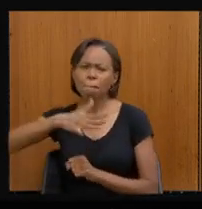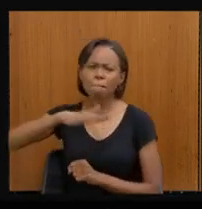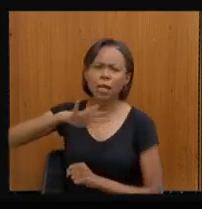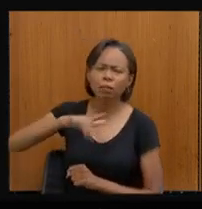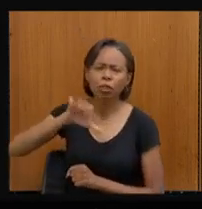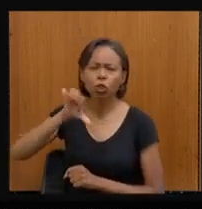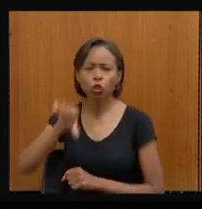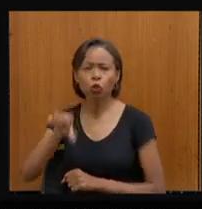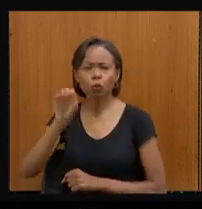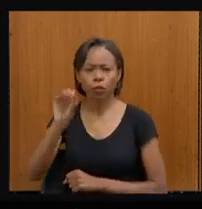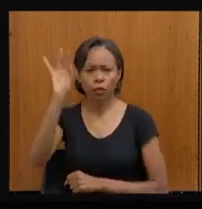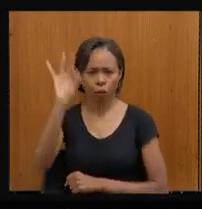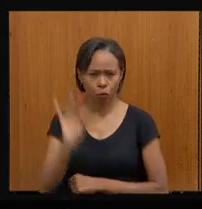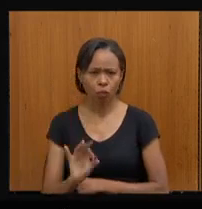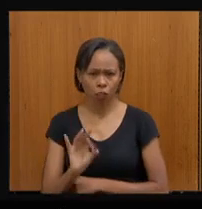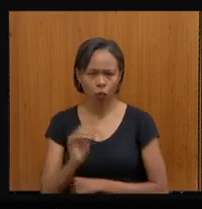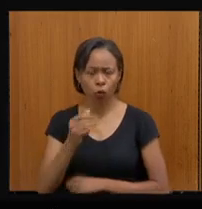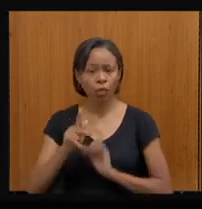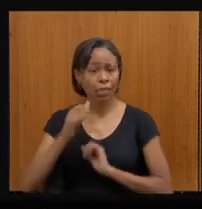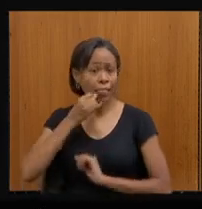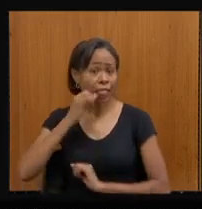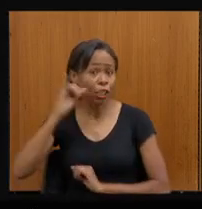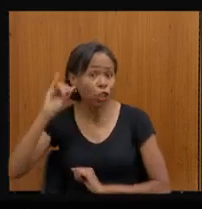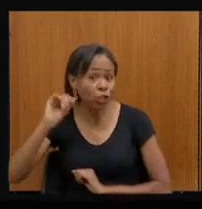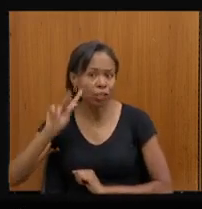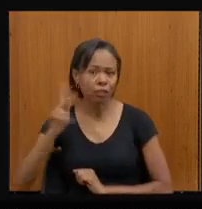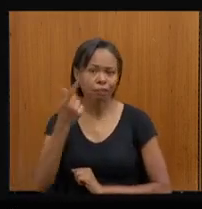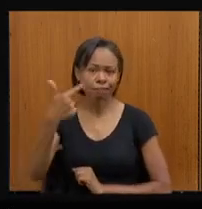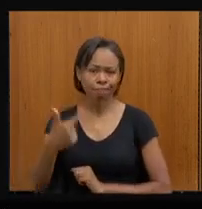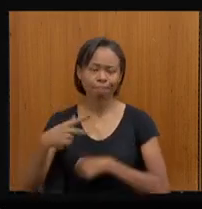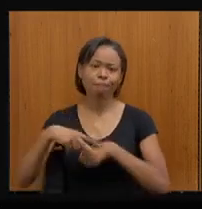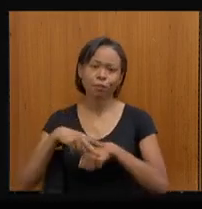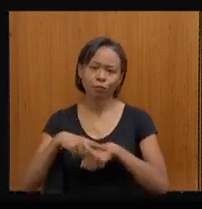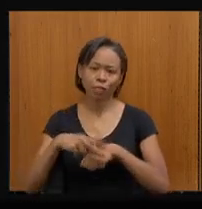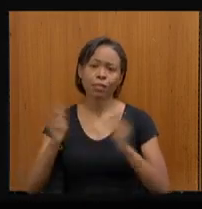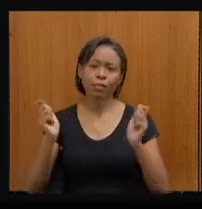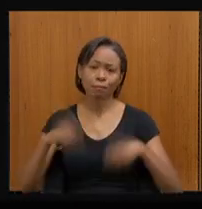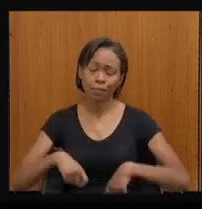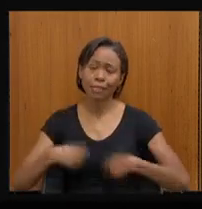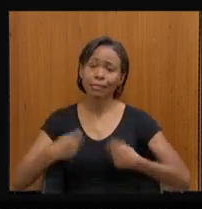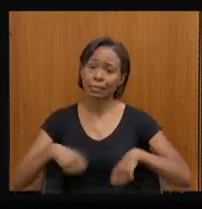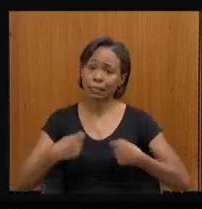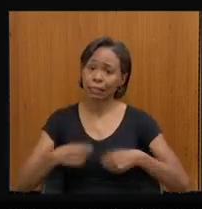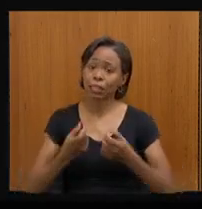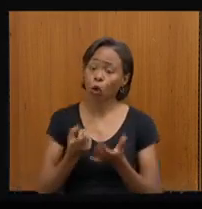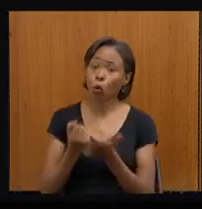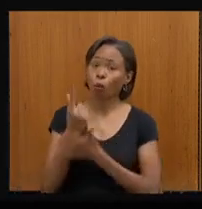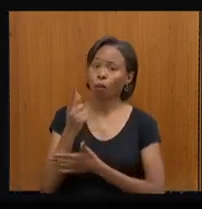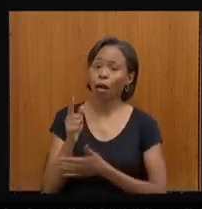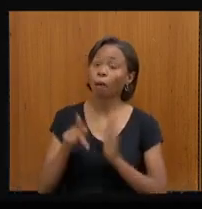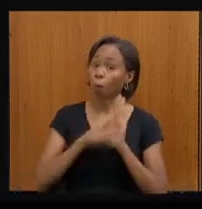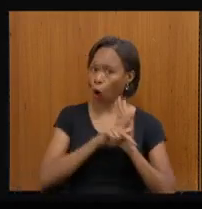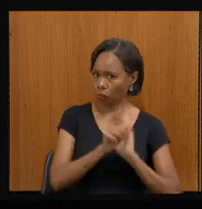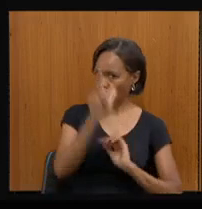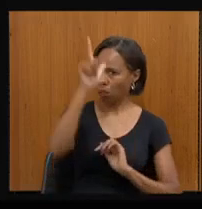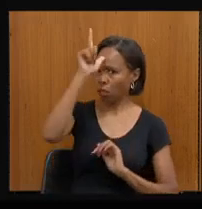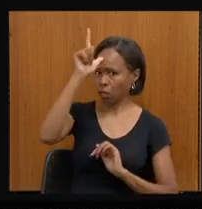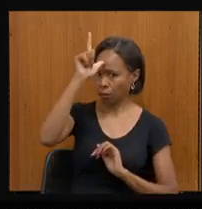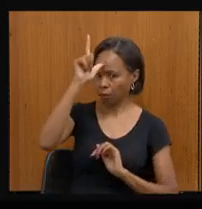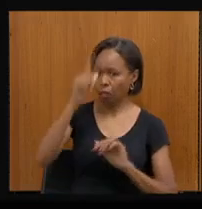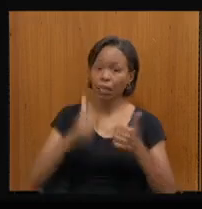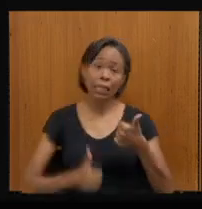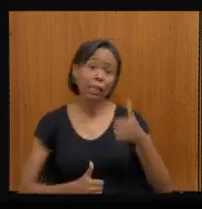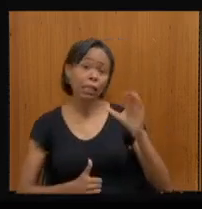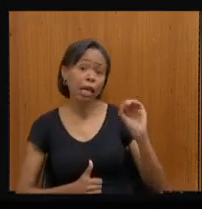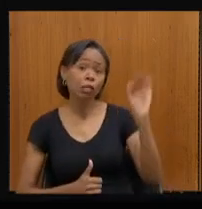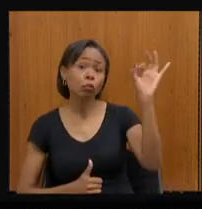ou menos 90 porcento de energia de hidrogênio verde que precisa ser importado pela Alemanha e somente